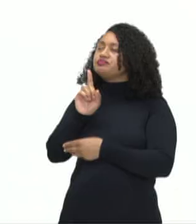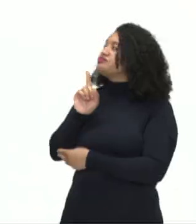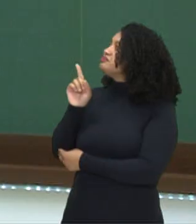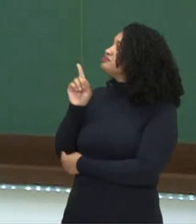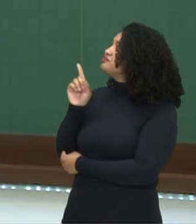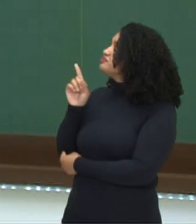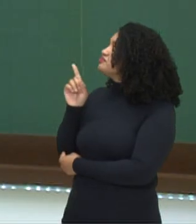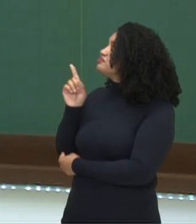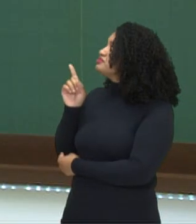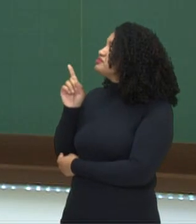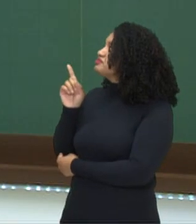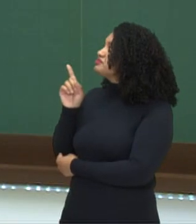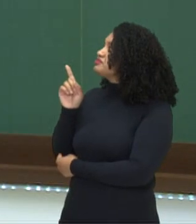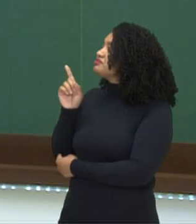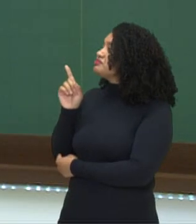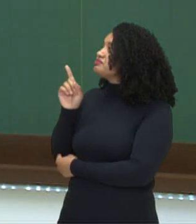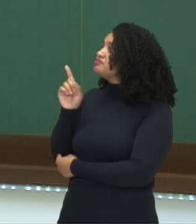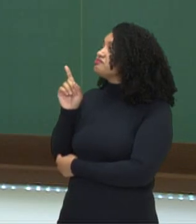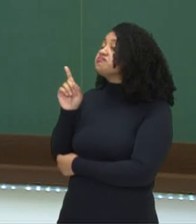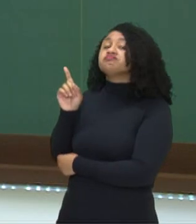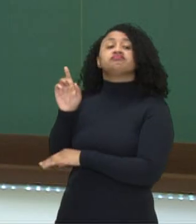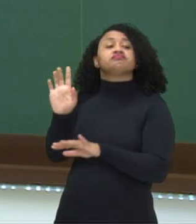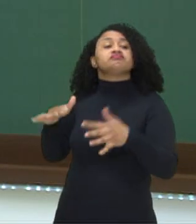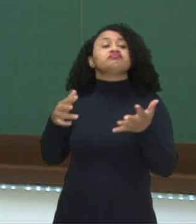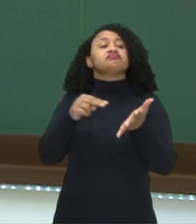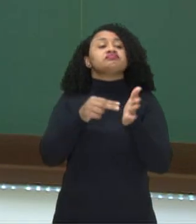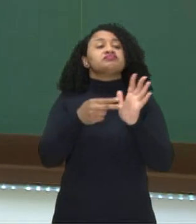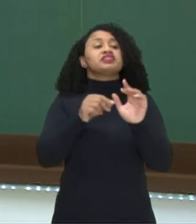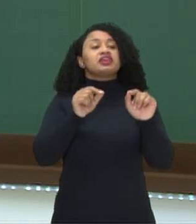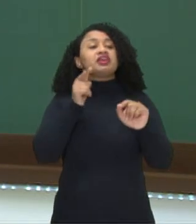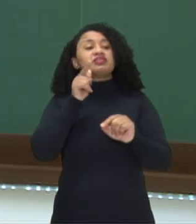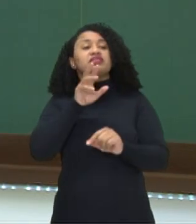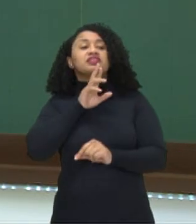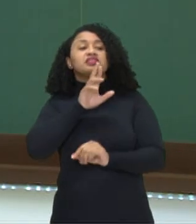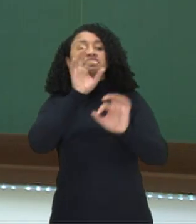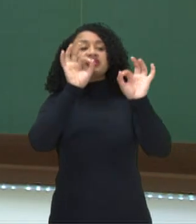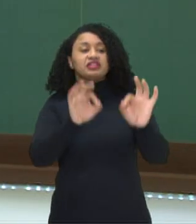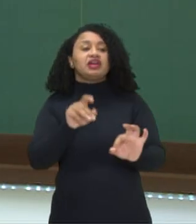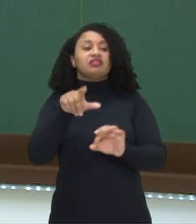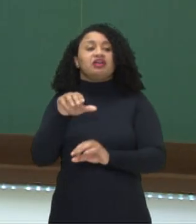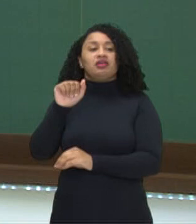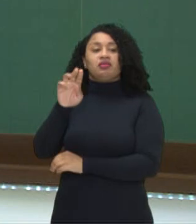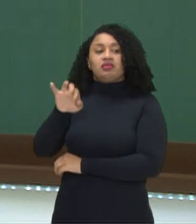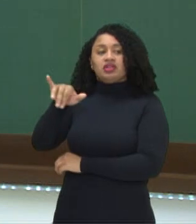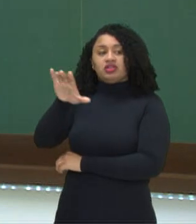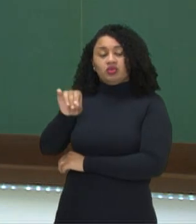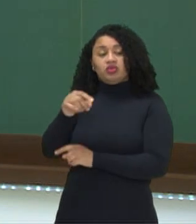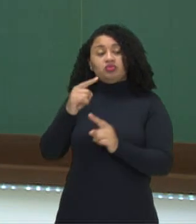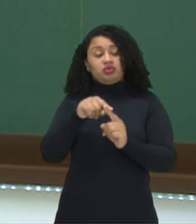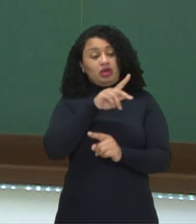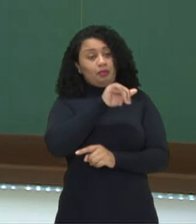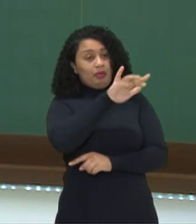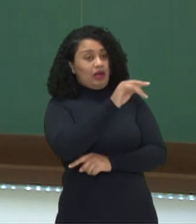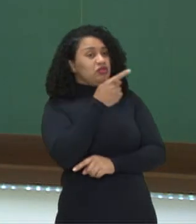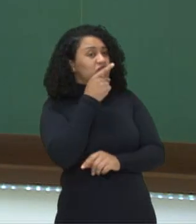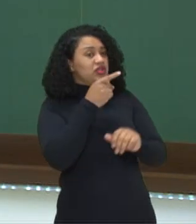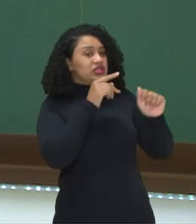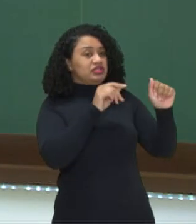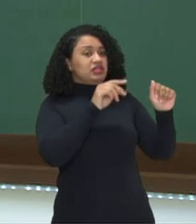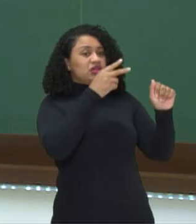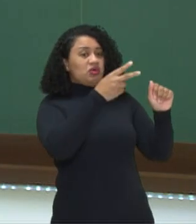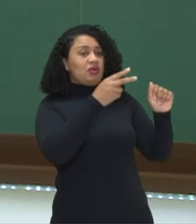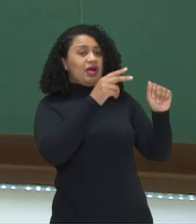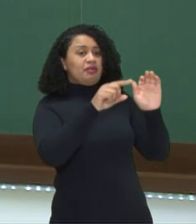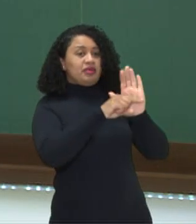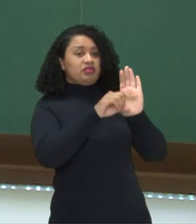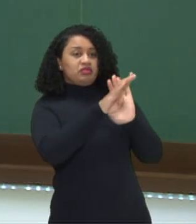Resultado aqui da letra B. Ou seja, quem acertou a resposta foi o Antônio, né? O Paulo disse que a resposta do item A era 5A ao quadrado